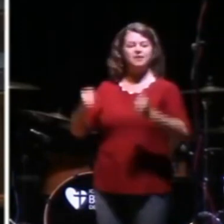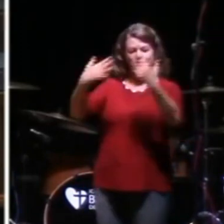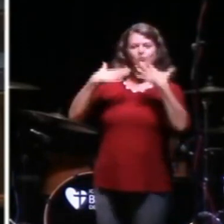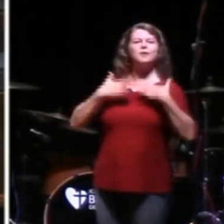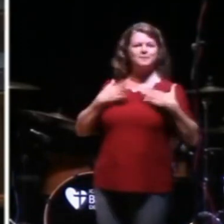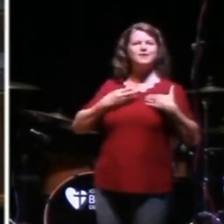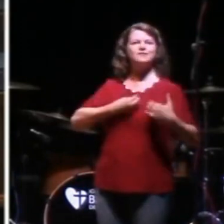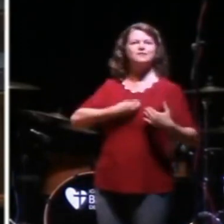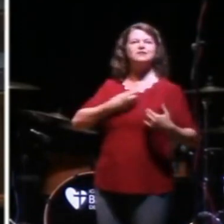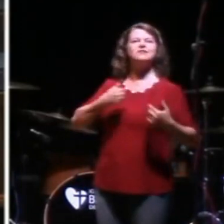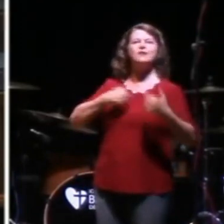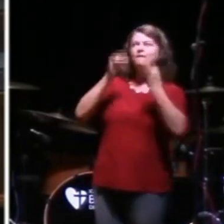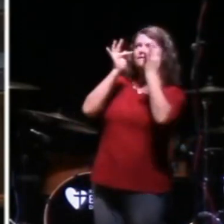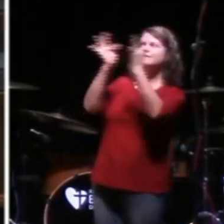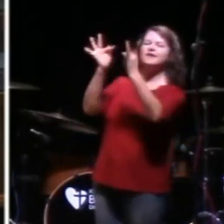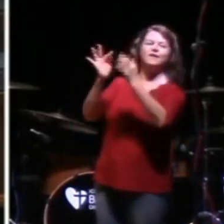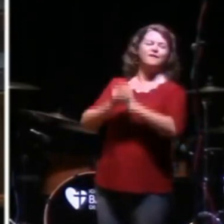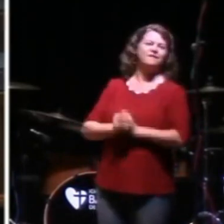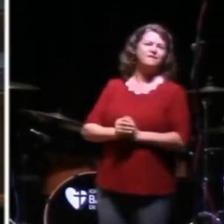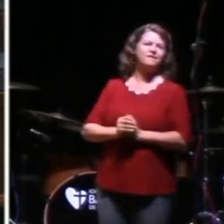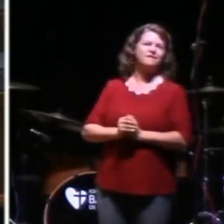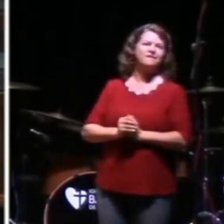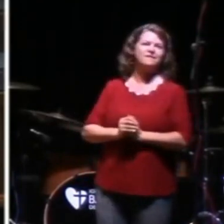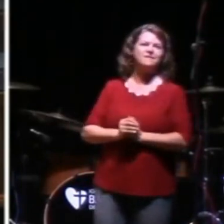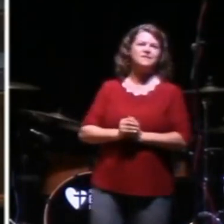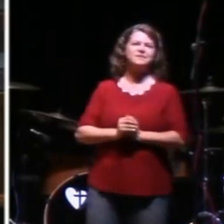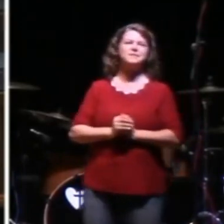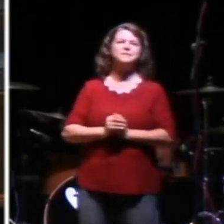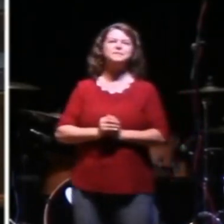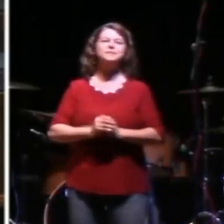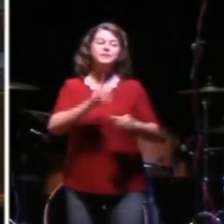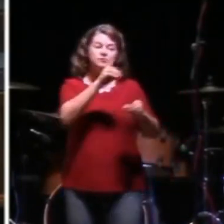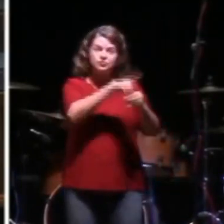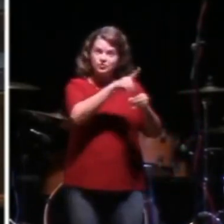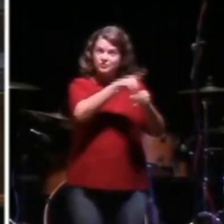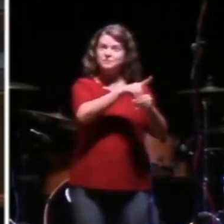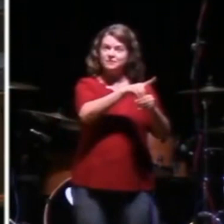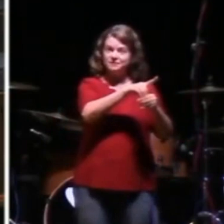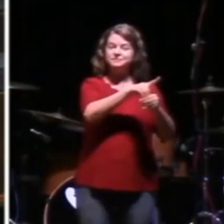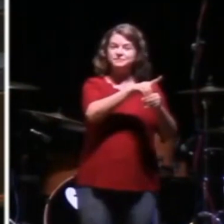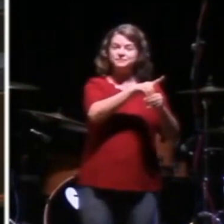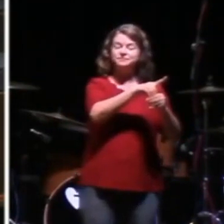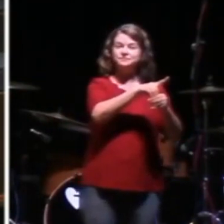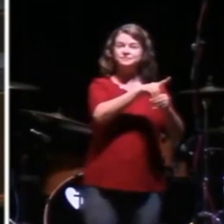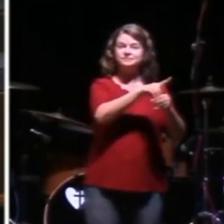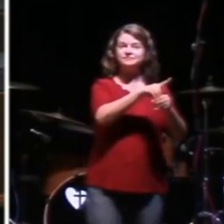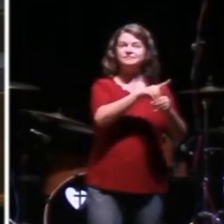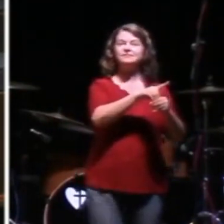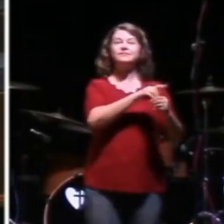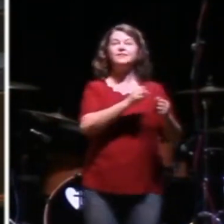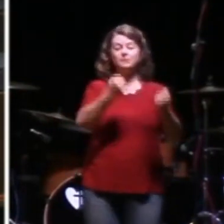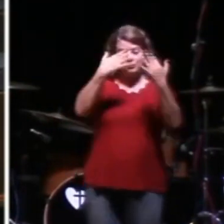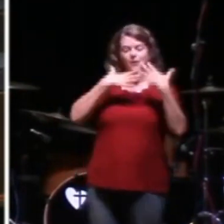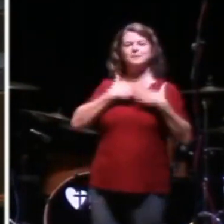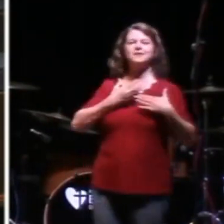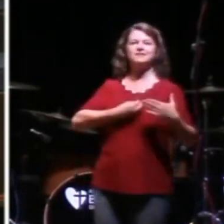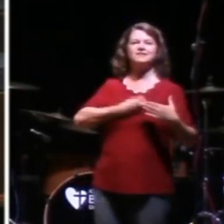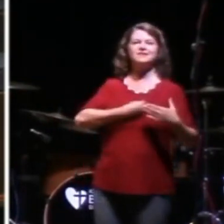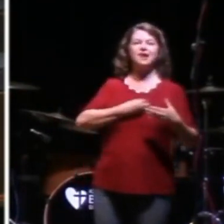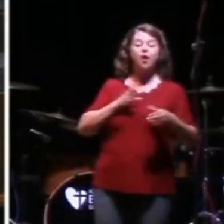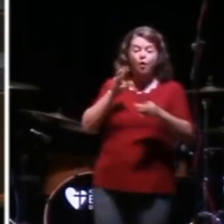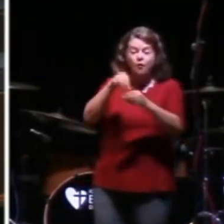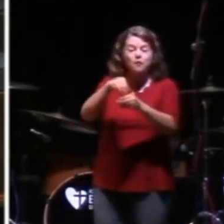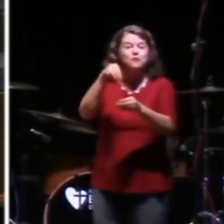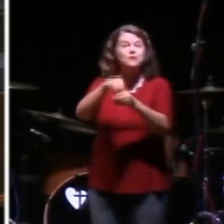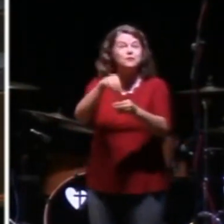sou dizimista o dízimo faz com que deus abra uma janela em meu favor agora oferta atrai a